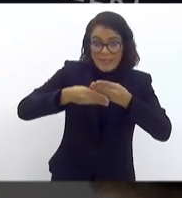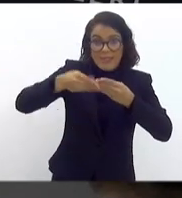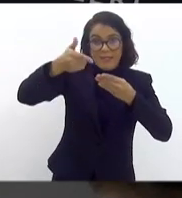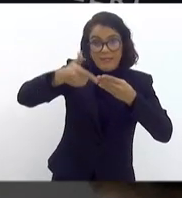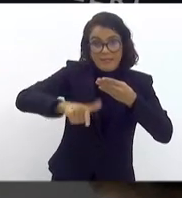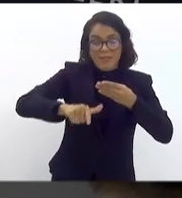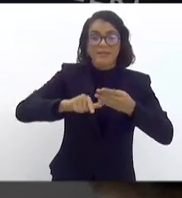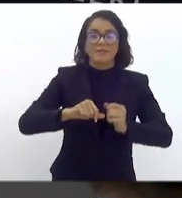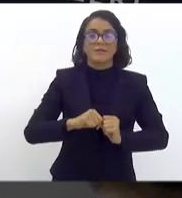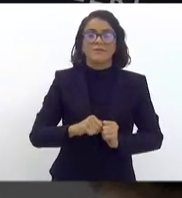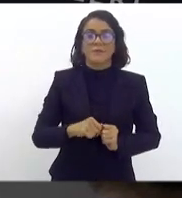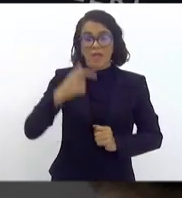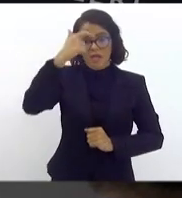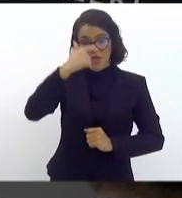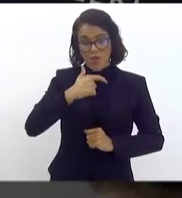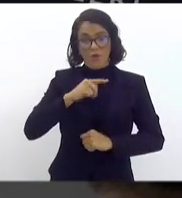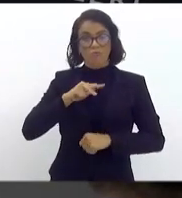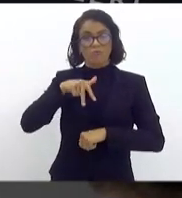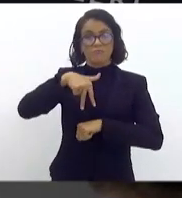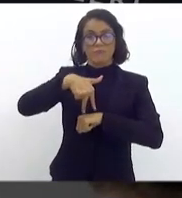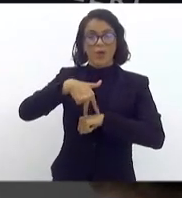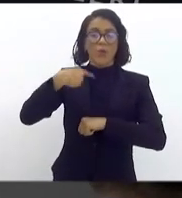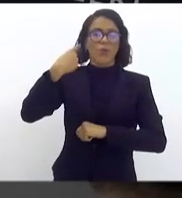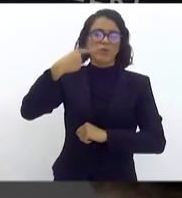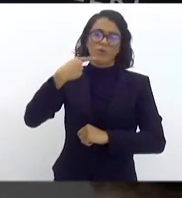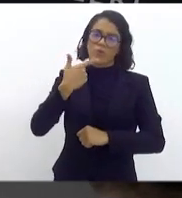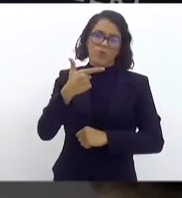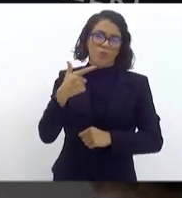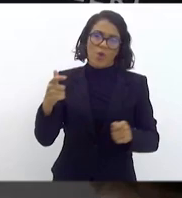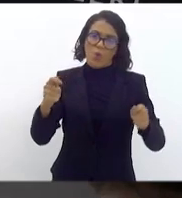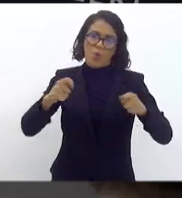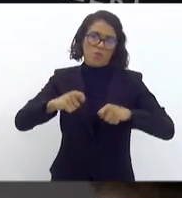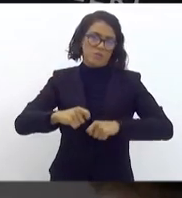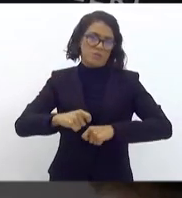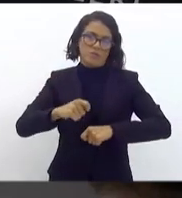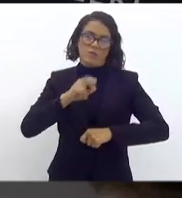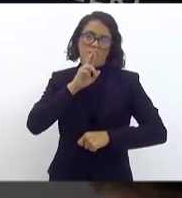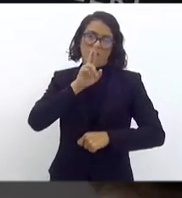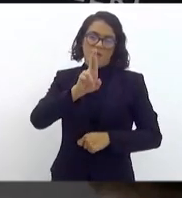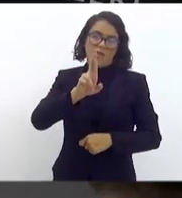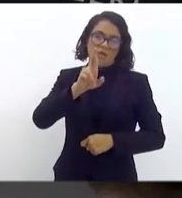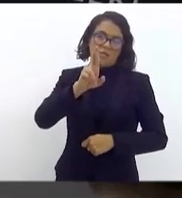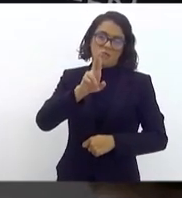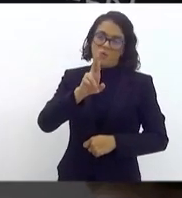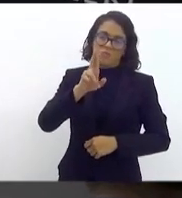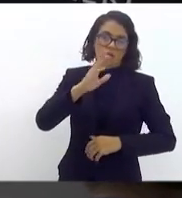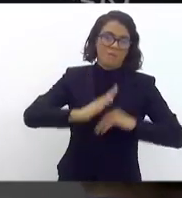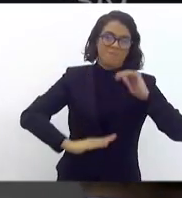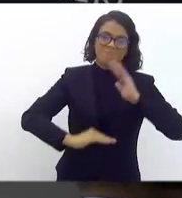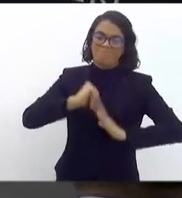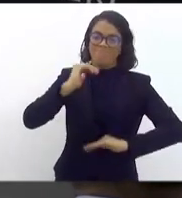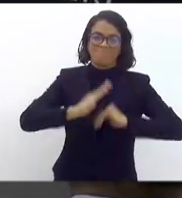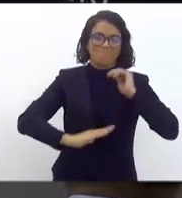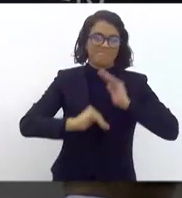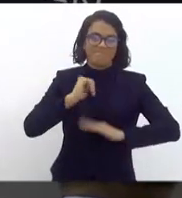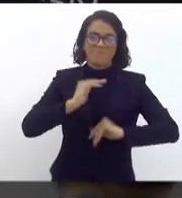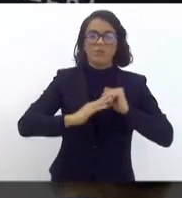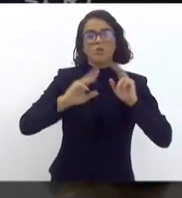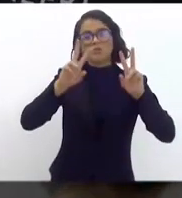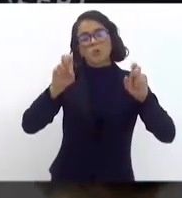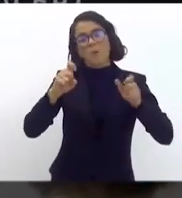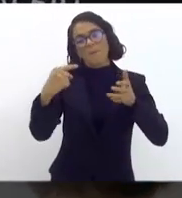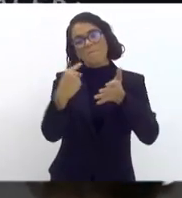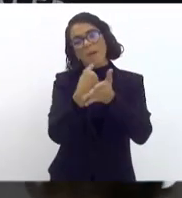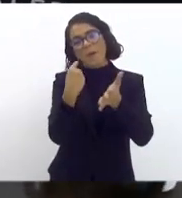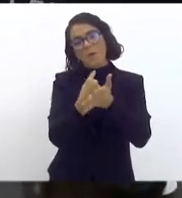mais, que na condição de advogado não tenho condições de responder tecnicamente toda a extensão dos questionamentos